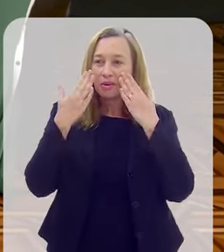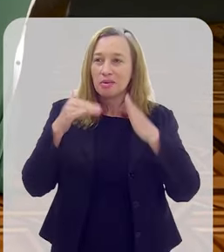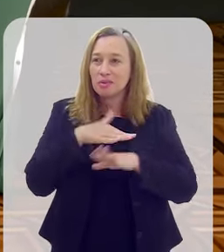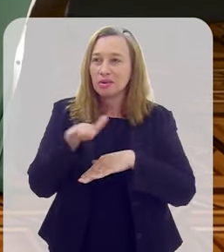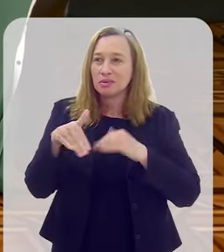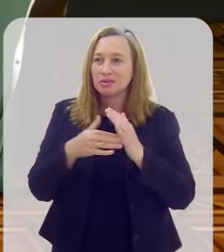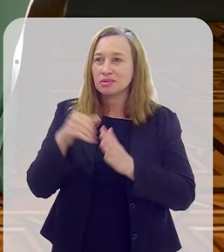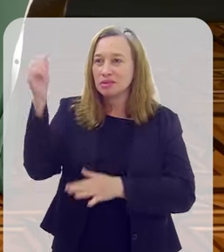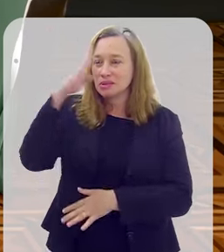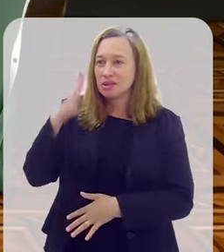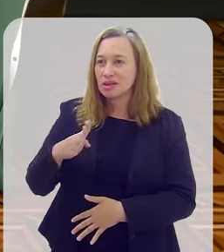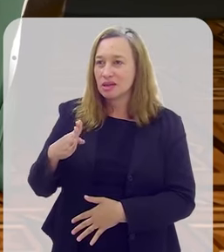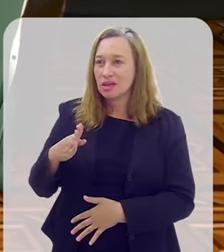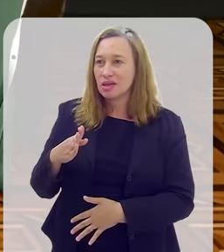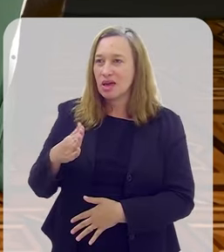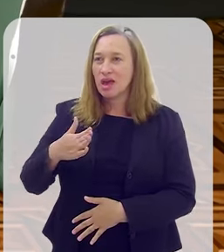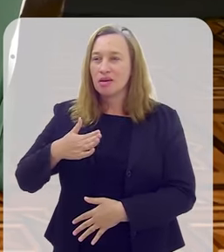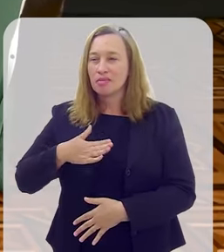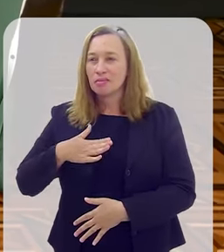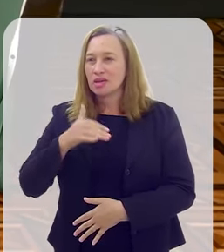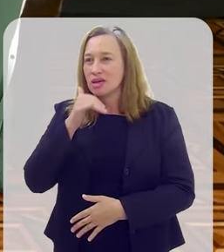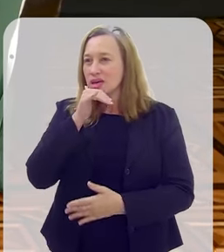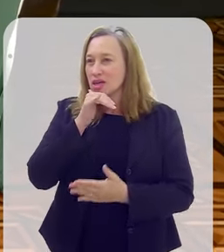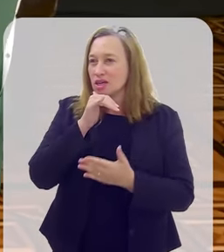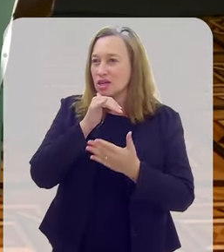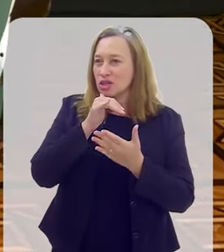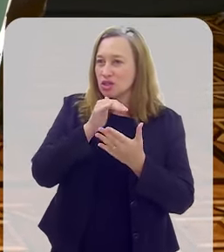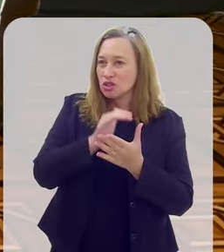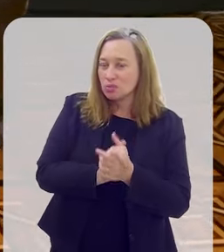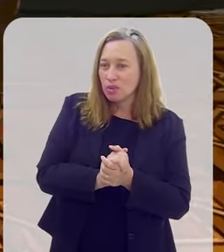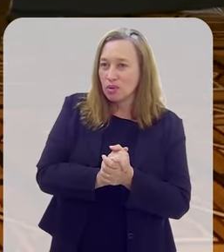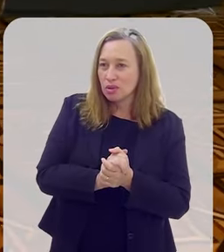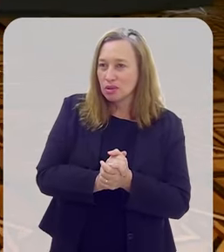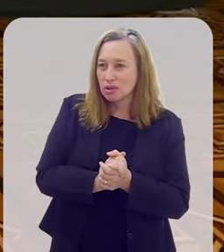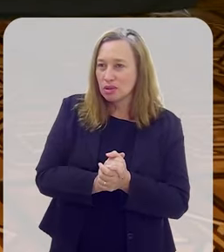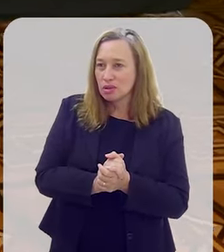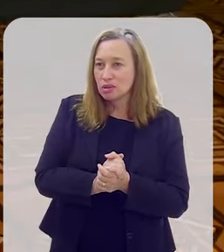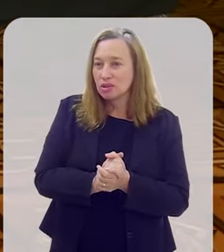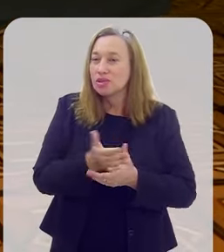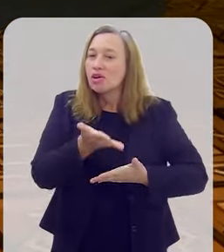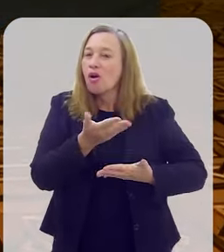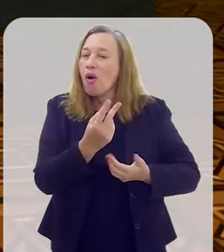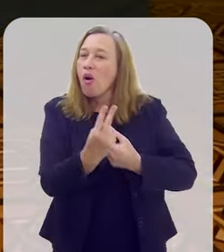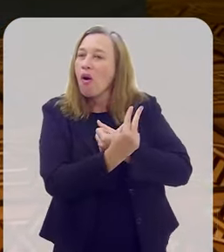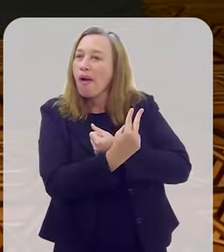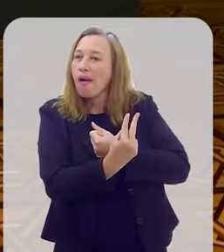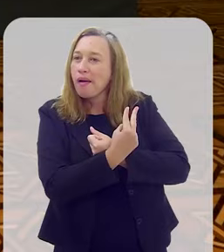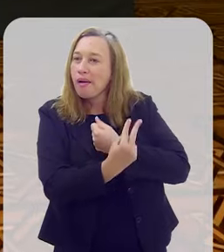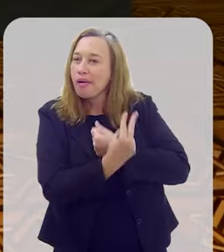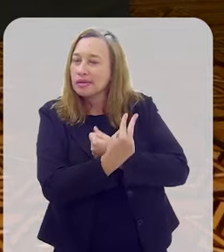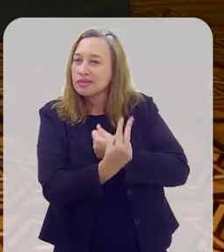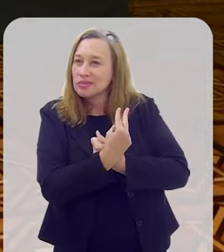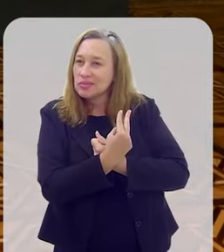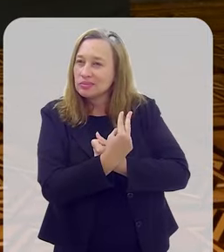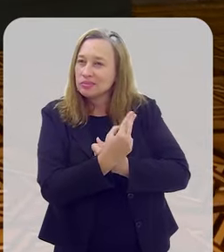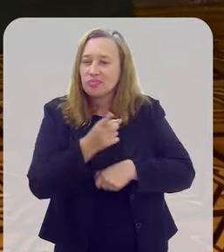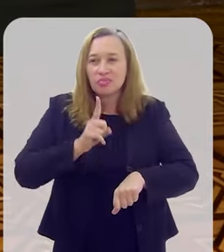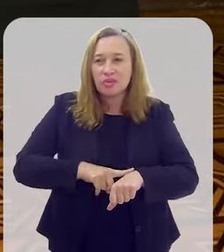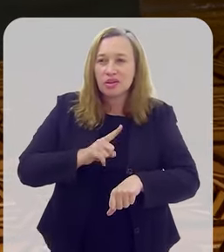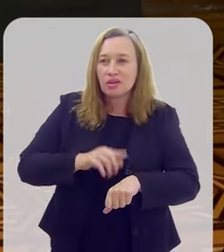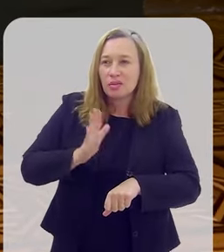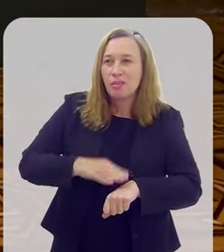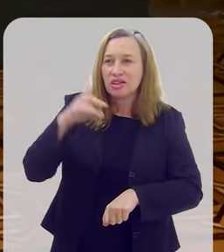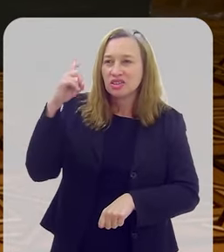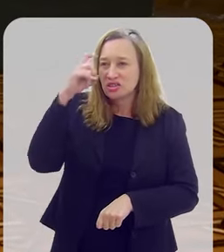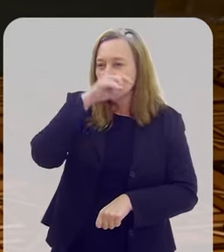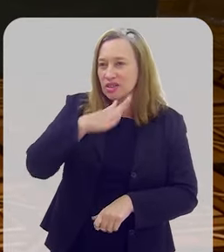apresentar para todo o Brasil a minha criola a nega que segura a minha onda que está comigo e